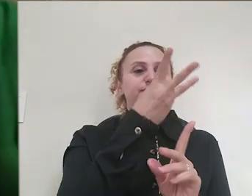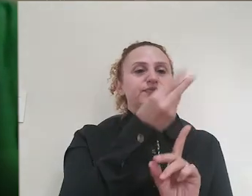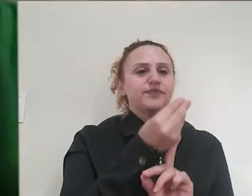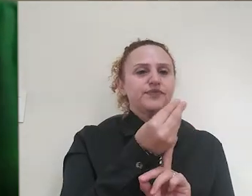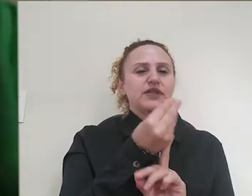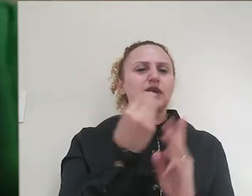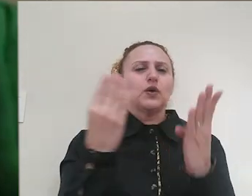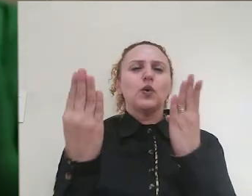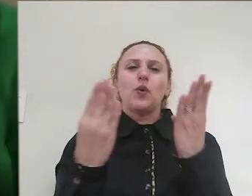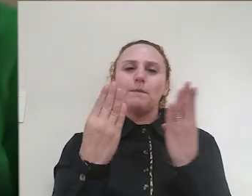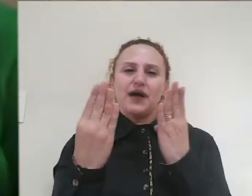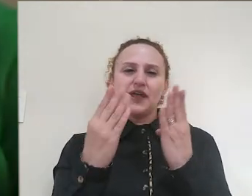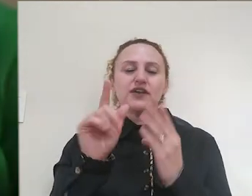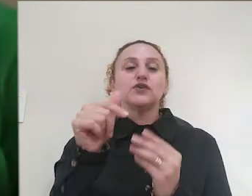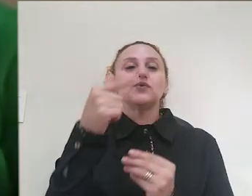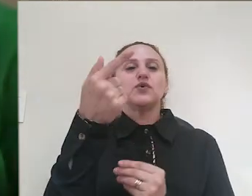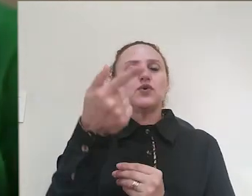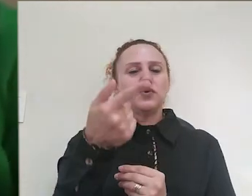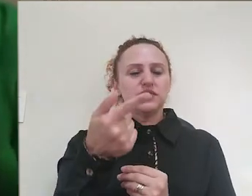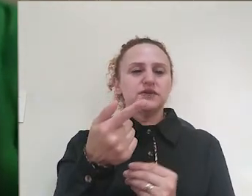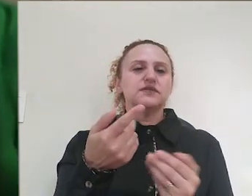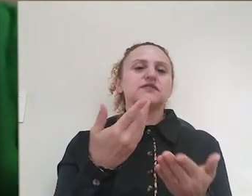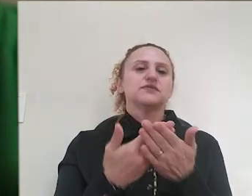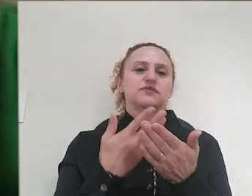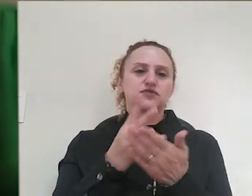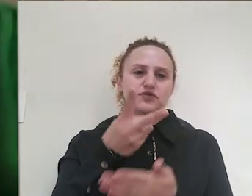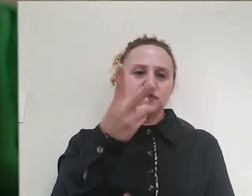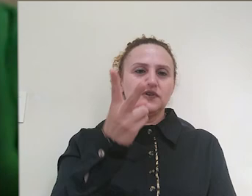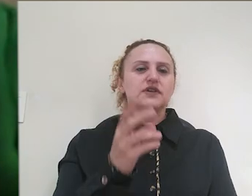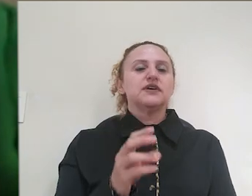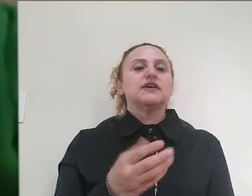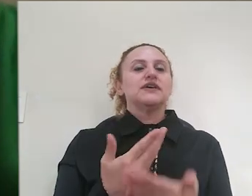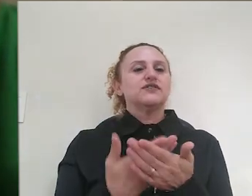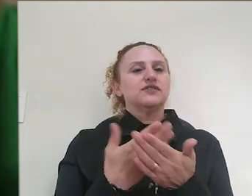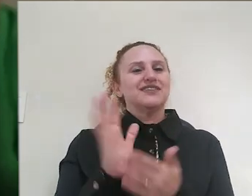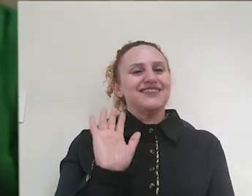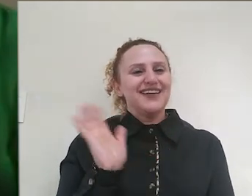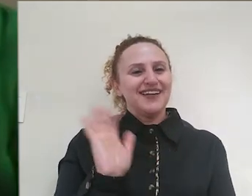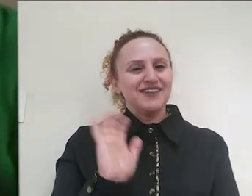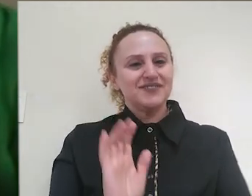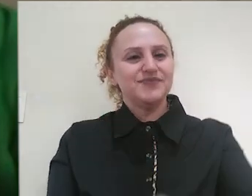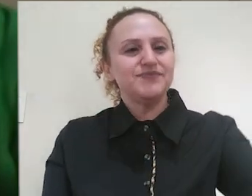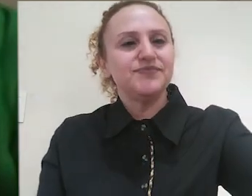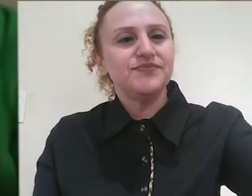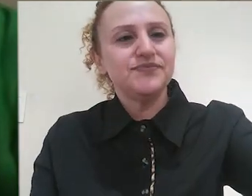e depois comparassem com as outras que nós vamos ver ainda nessa disciplina. Tchauzinho!